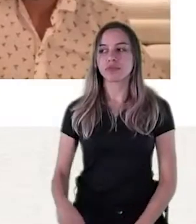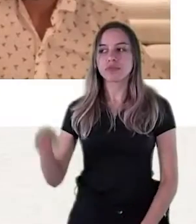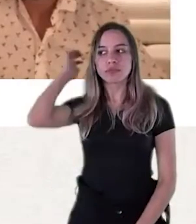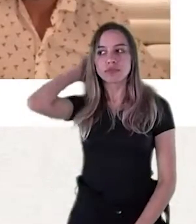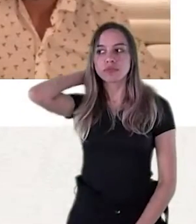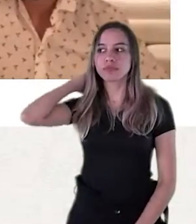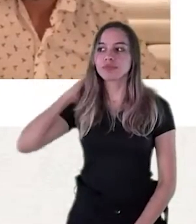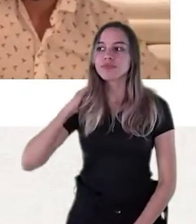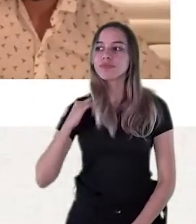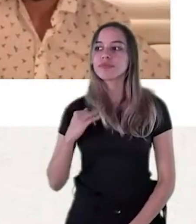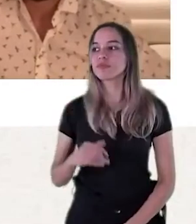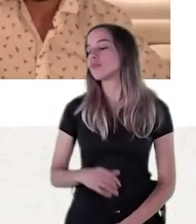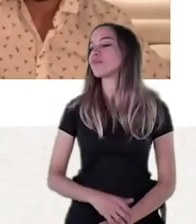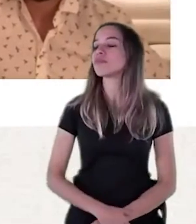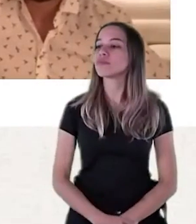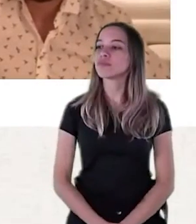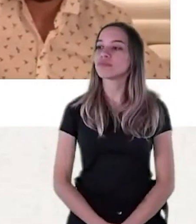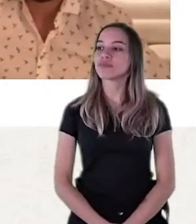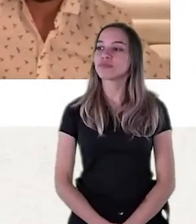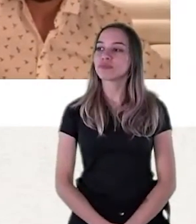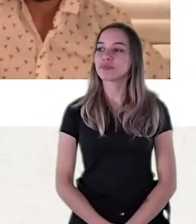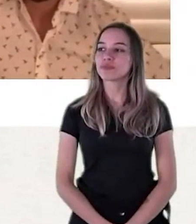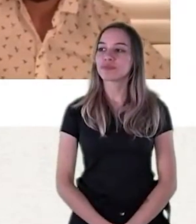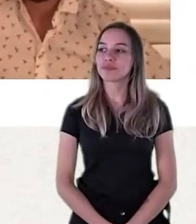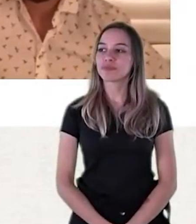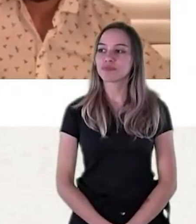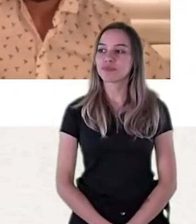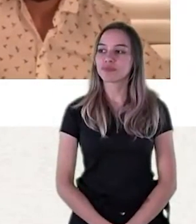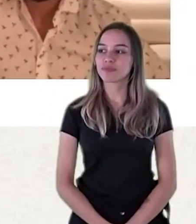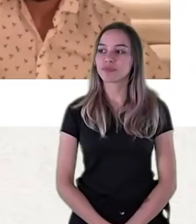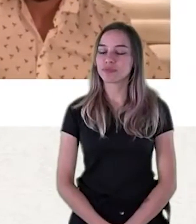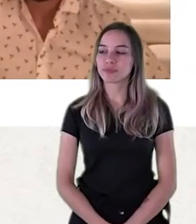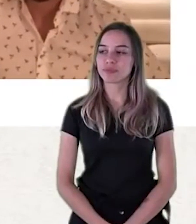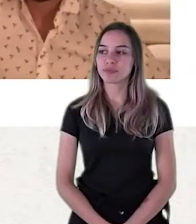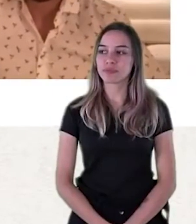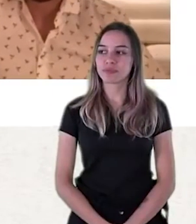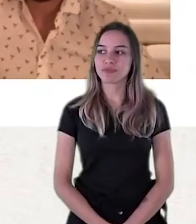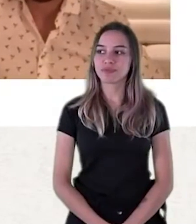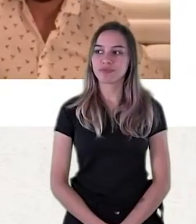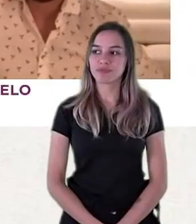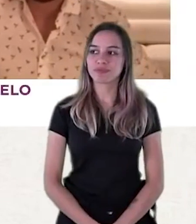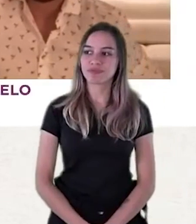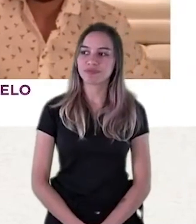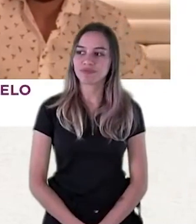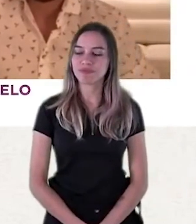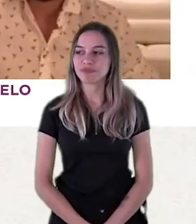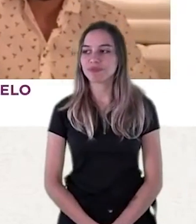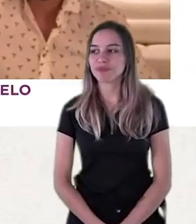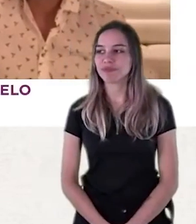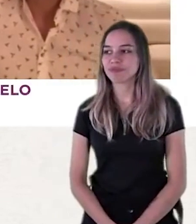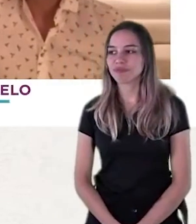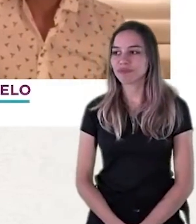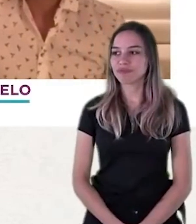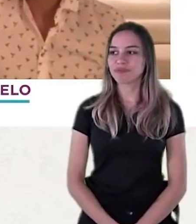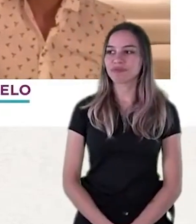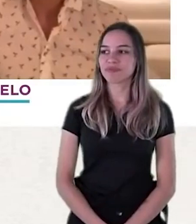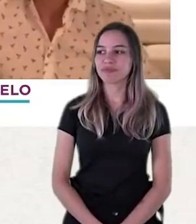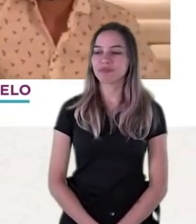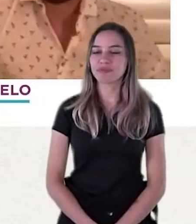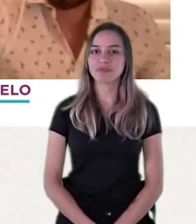Triste, orgulhoso, de ferro. É isso. Fica aí